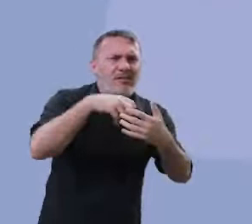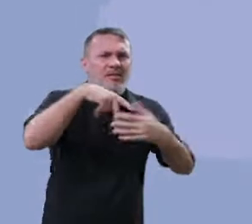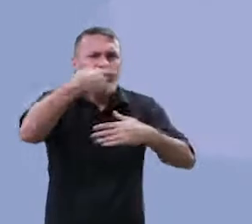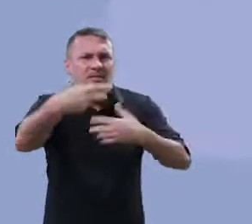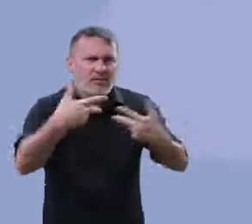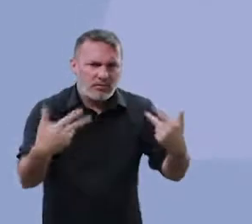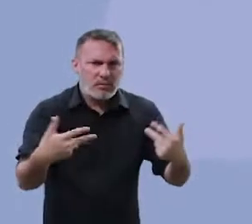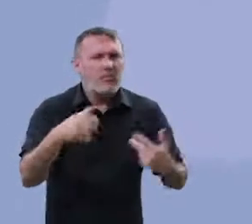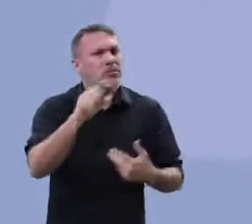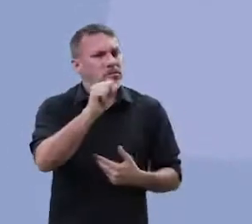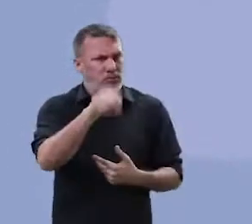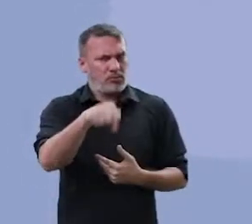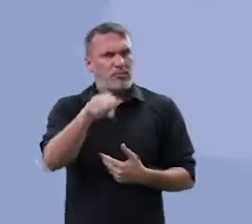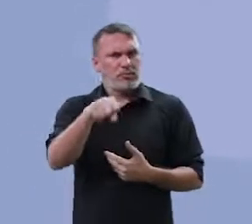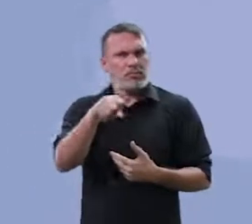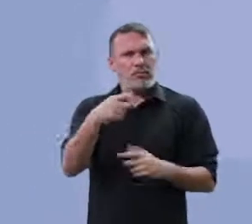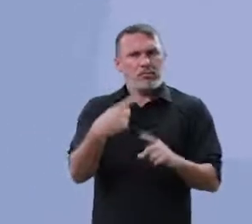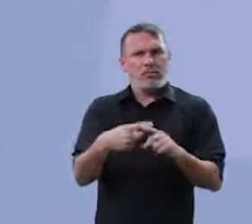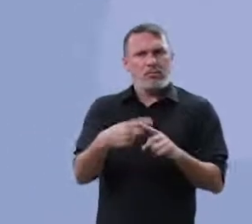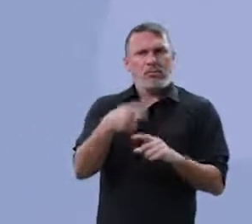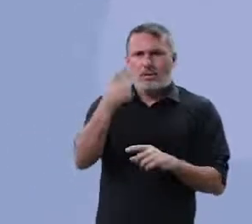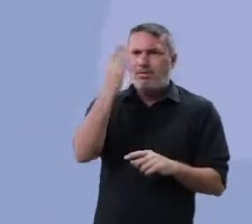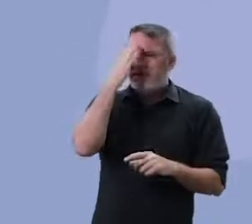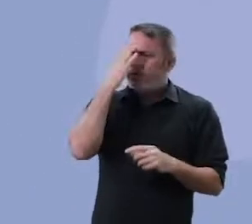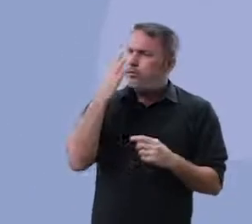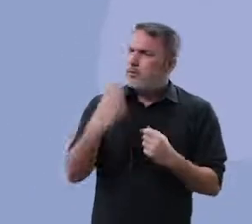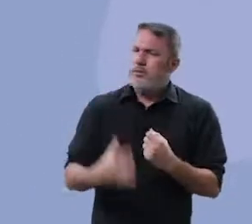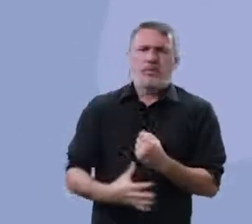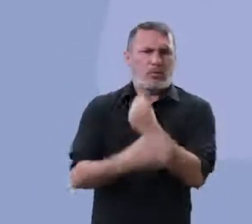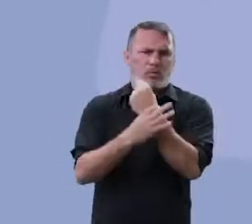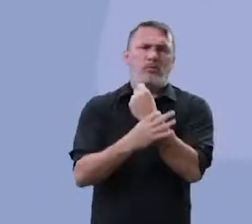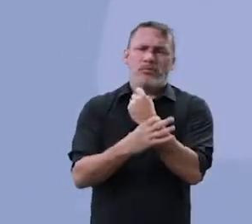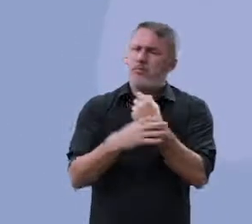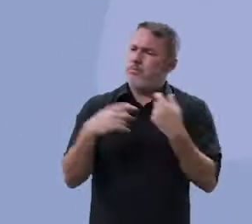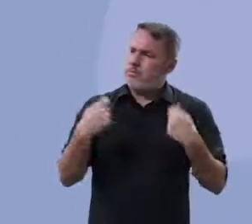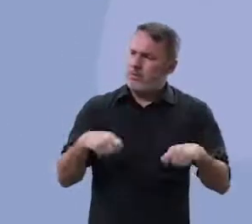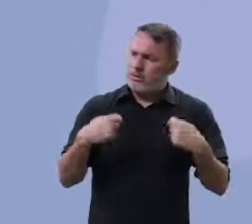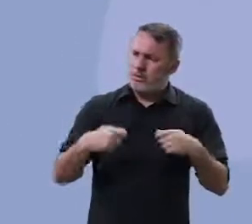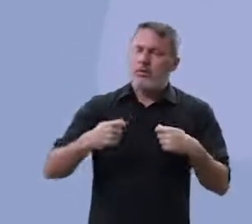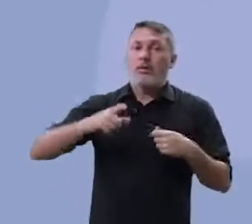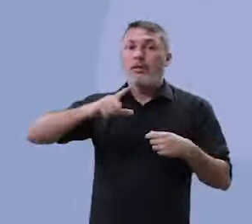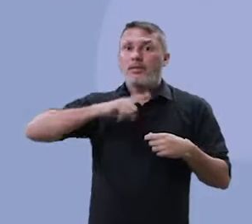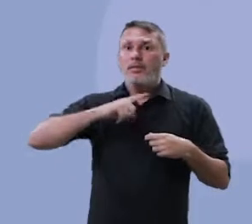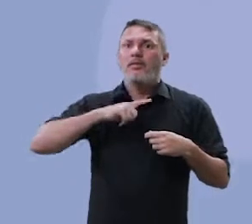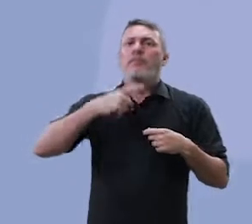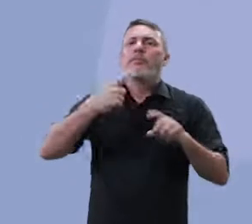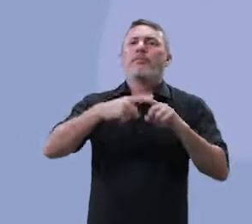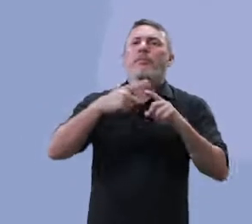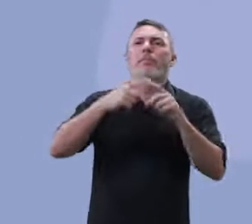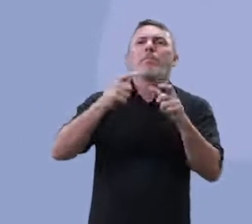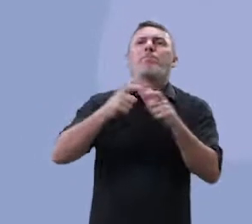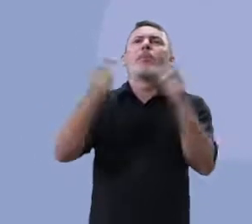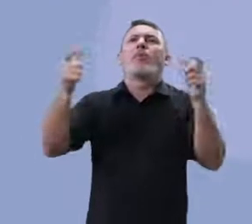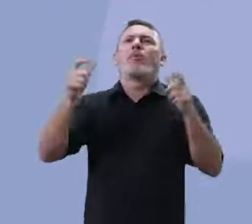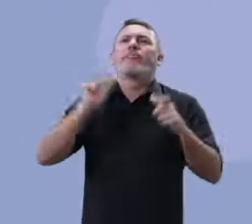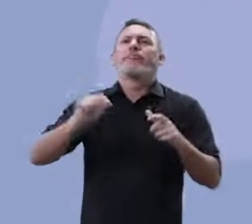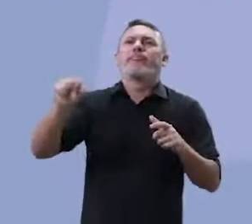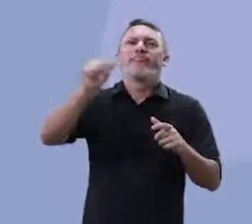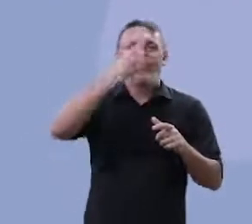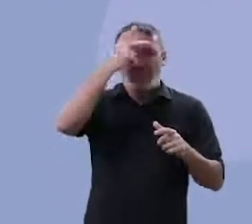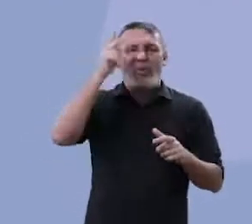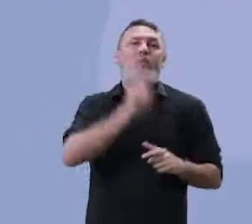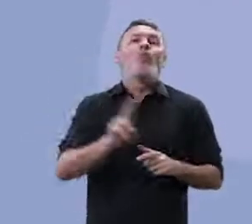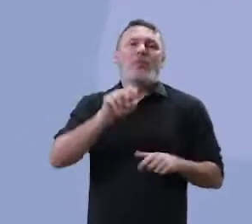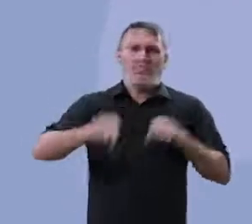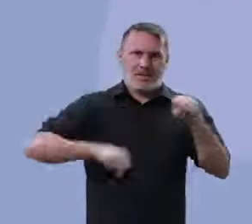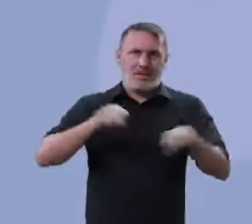violência, algum certo acidente? Sim. Por que isso? Olha, pouca segurança e conforto na maioria das regiões para o